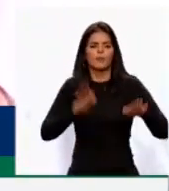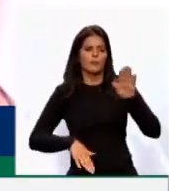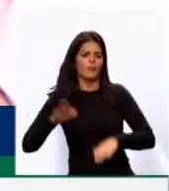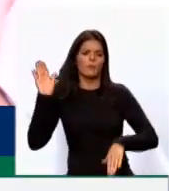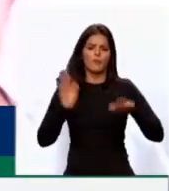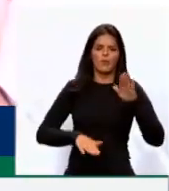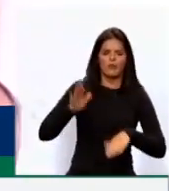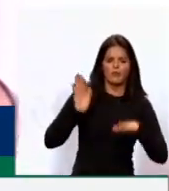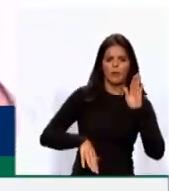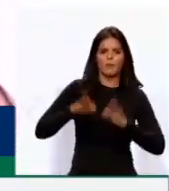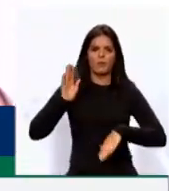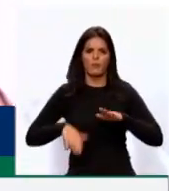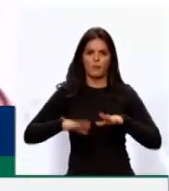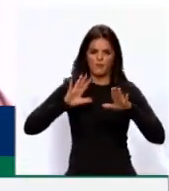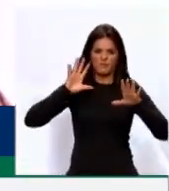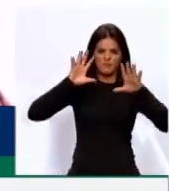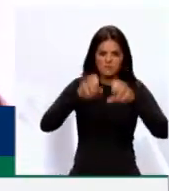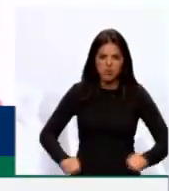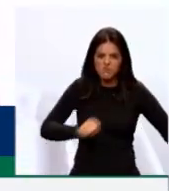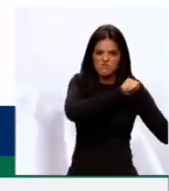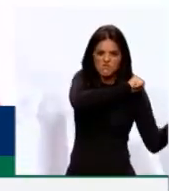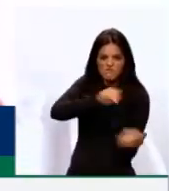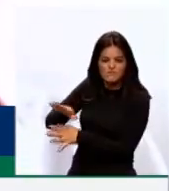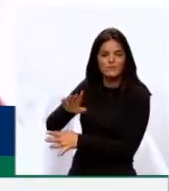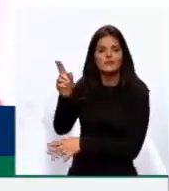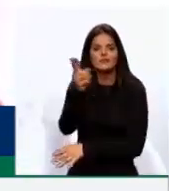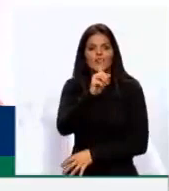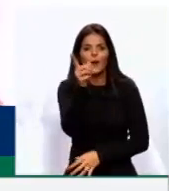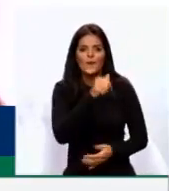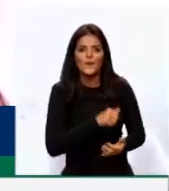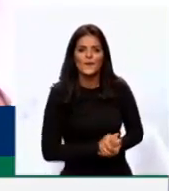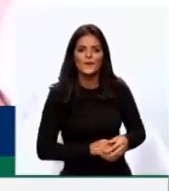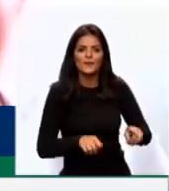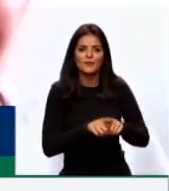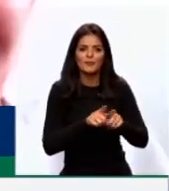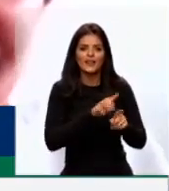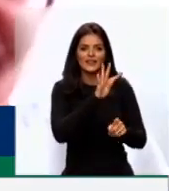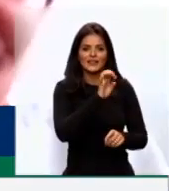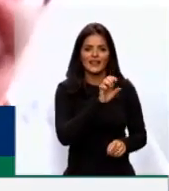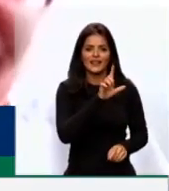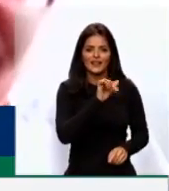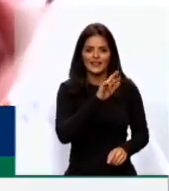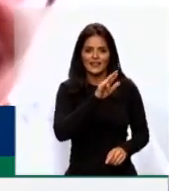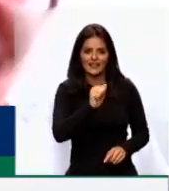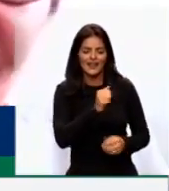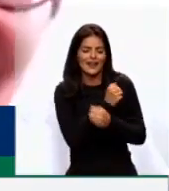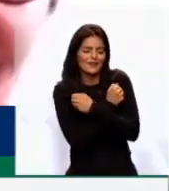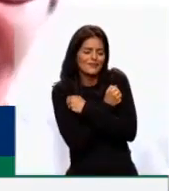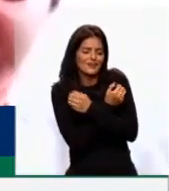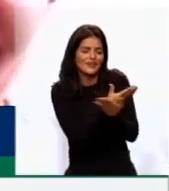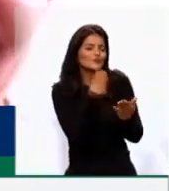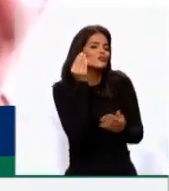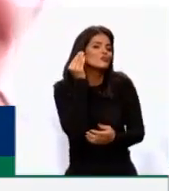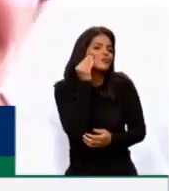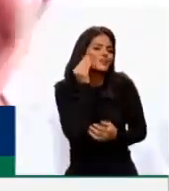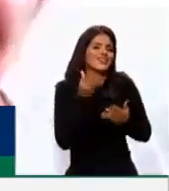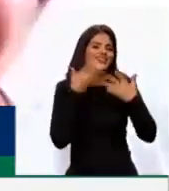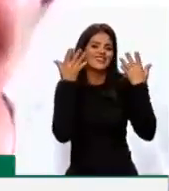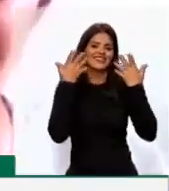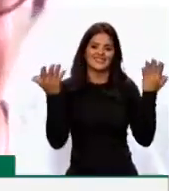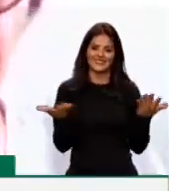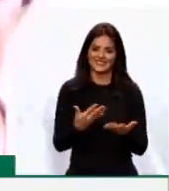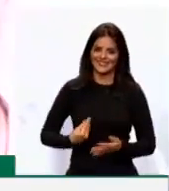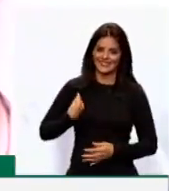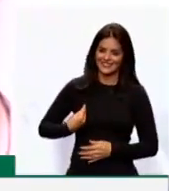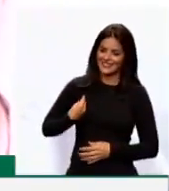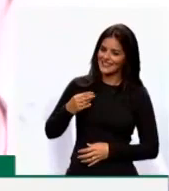esconder as contas. A todas as expositoras, em particular Talíria, a você, um beijo grande e alegria de participar deste momento, que é